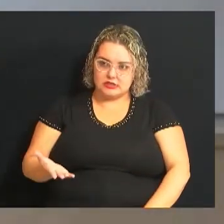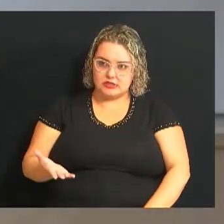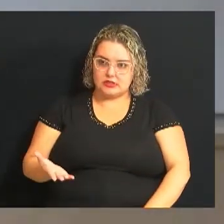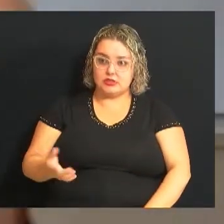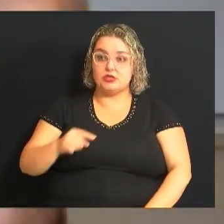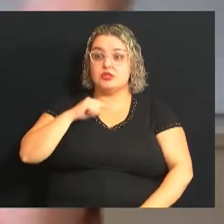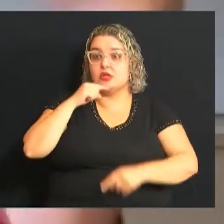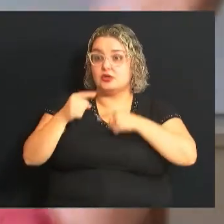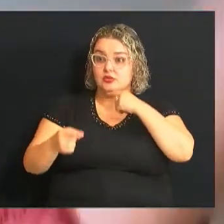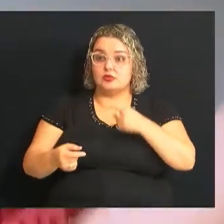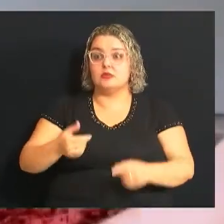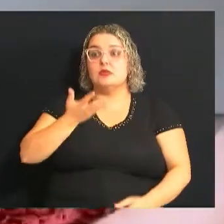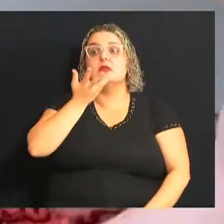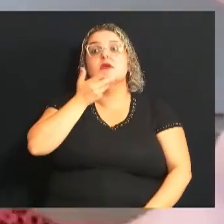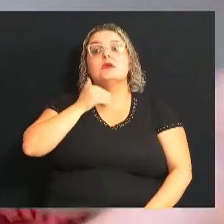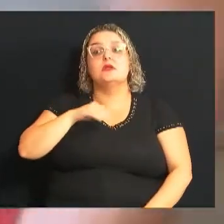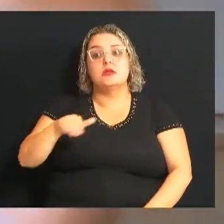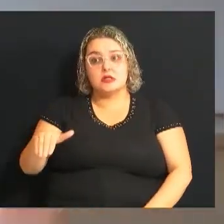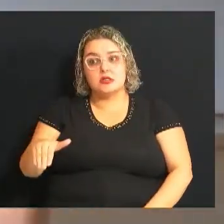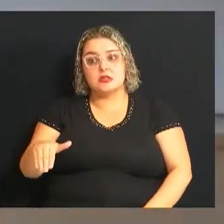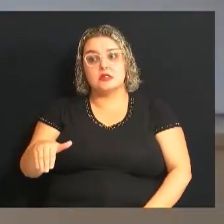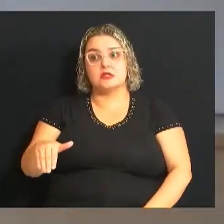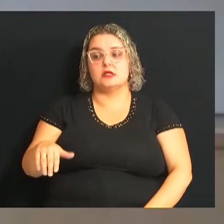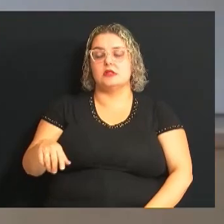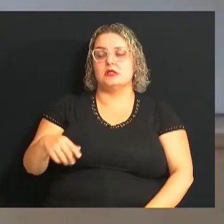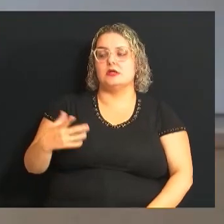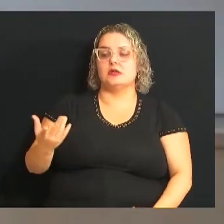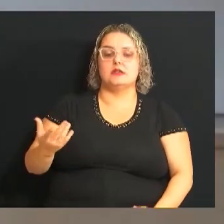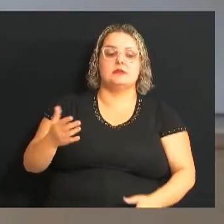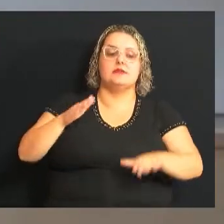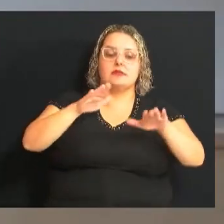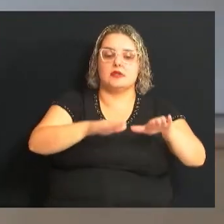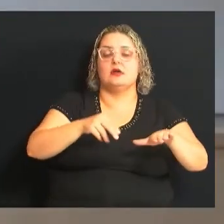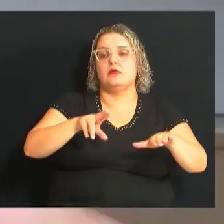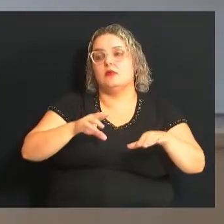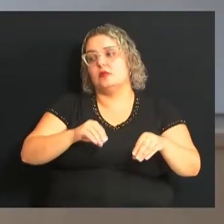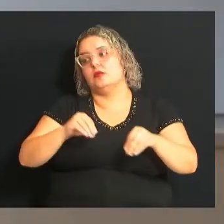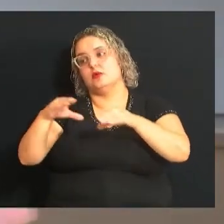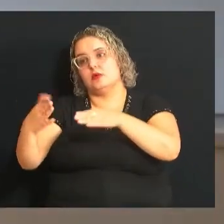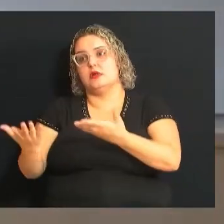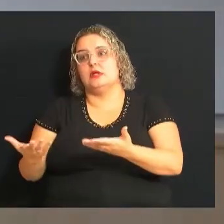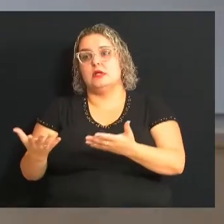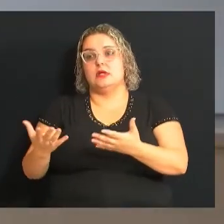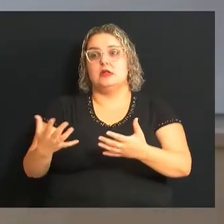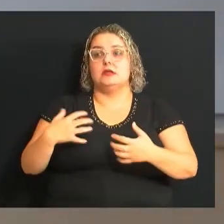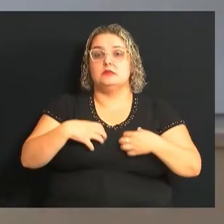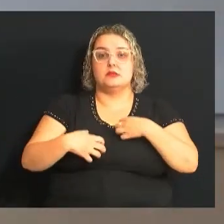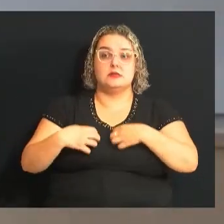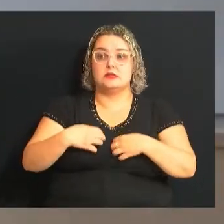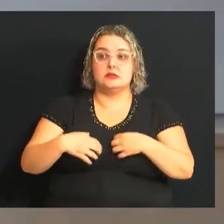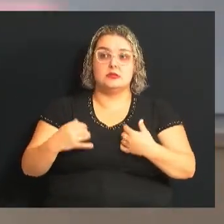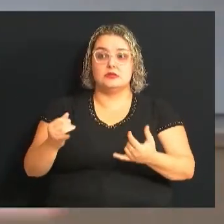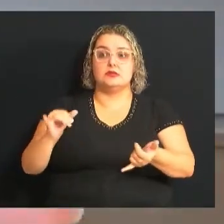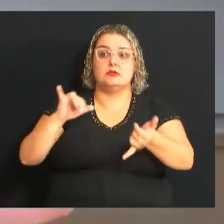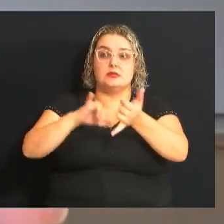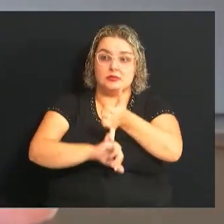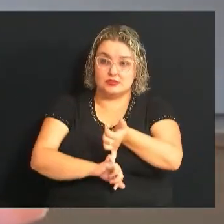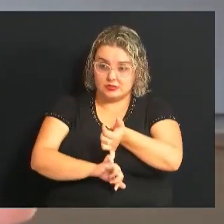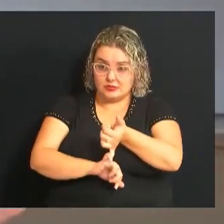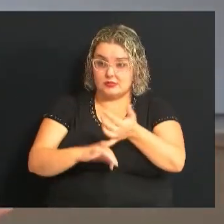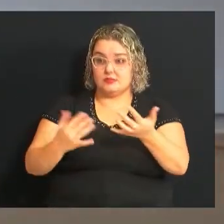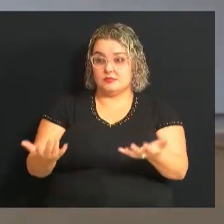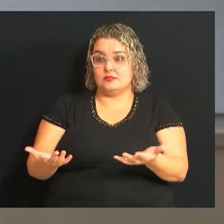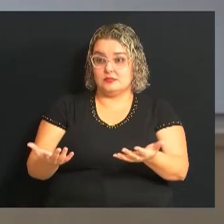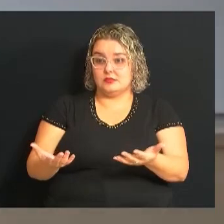vi que a criança, pelo relato deles, estava sofrendo muito com esse conflito de fidelidade para decidir com quem ia, porque eles estavam transferindo para a criança